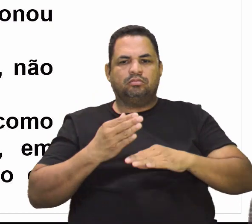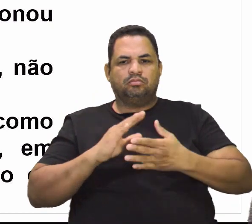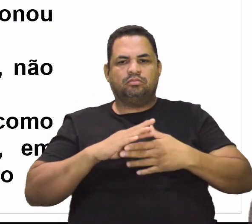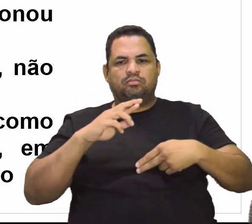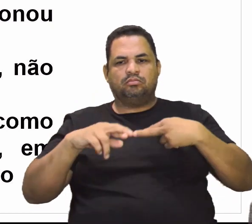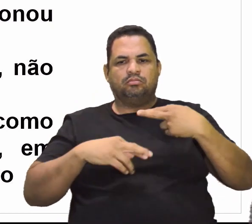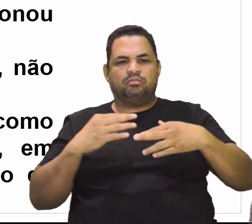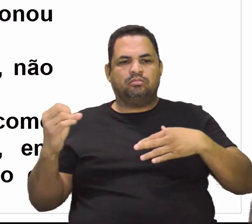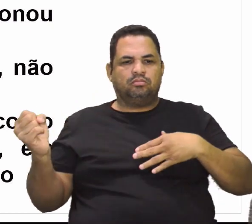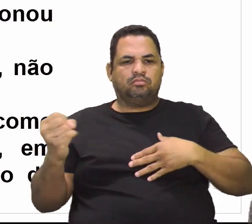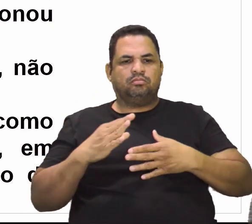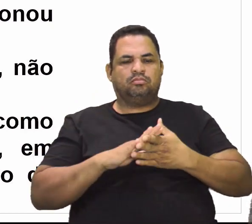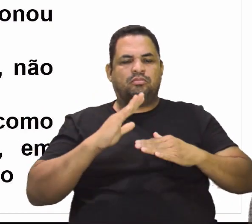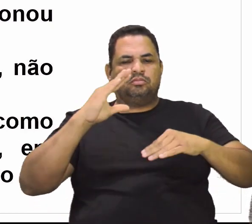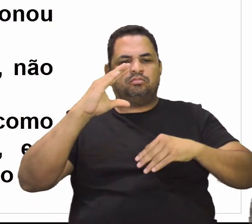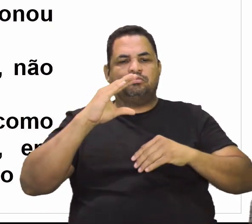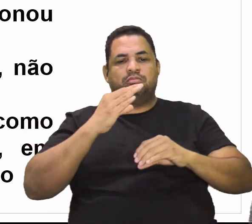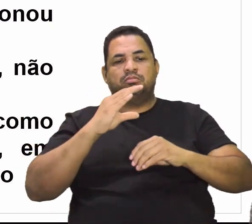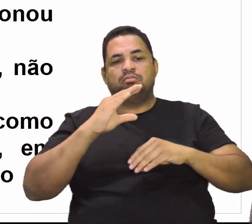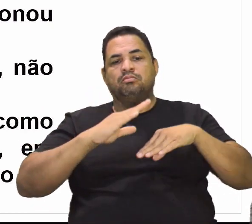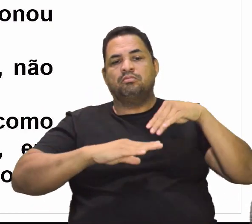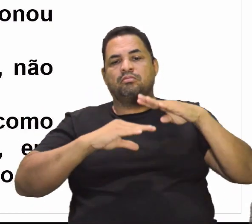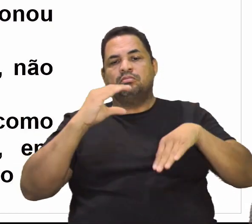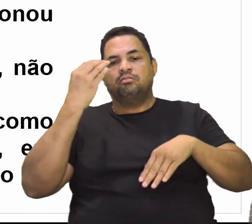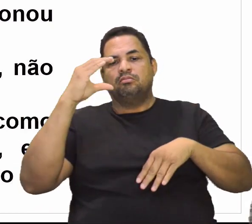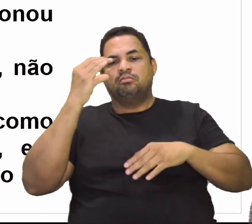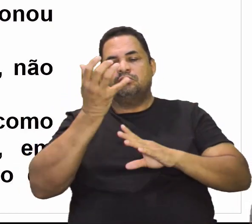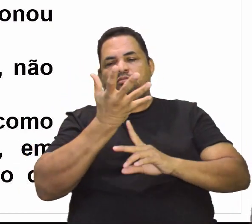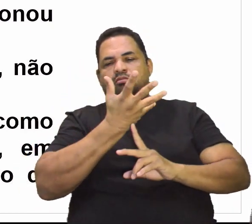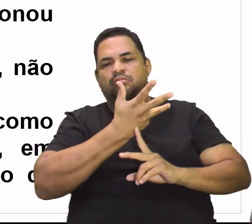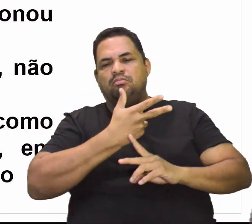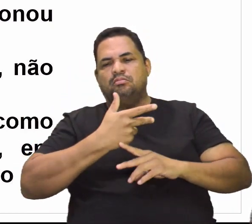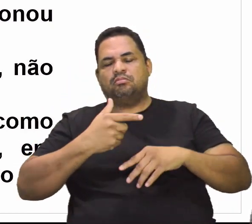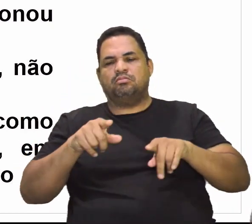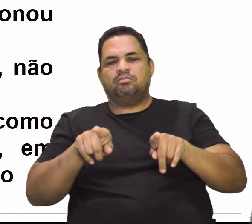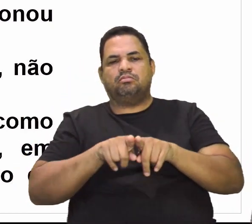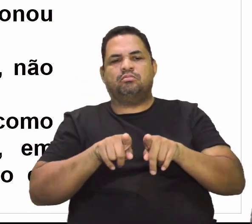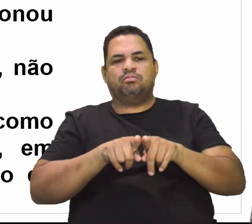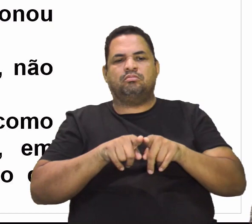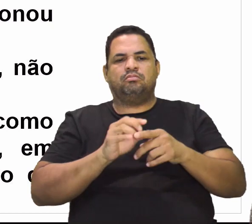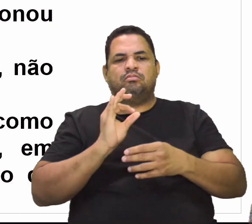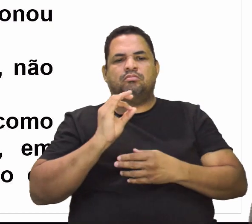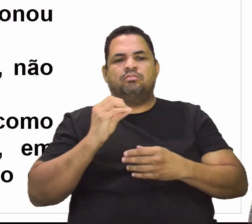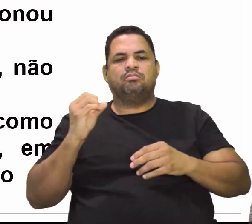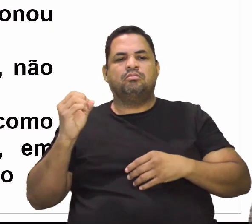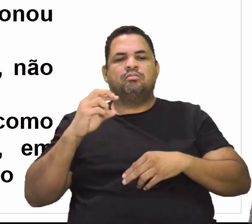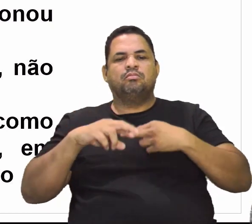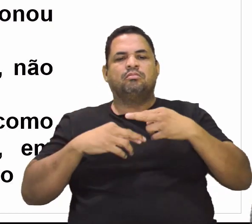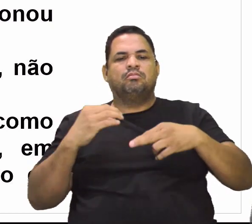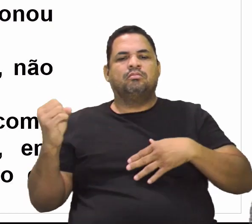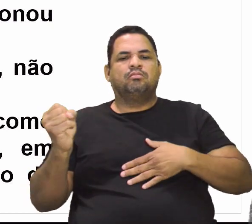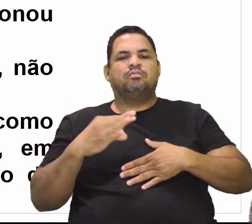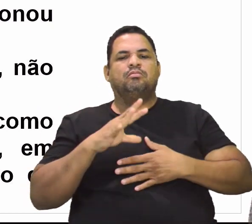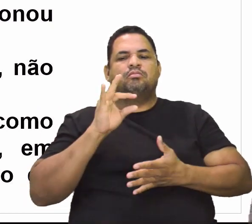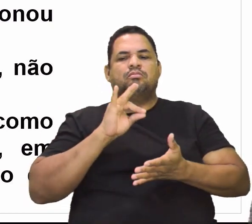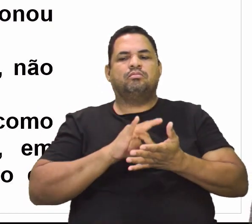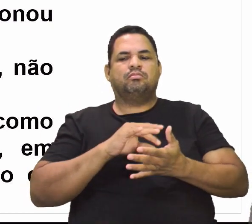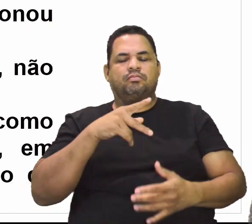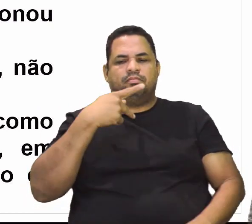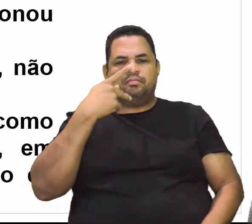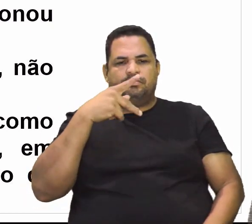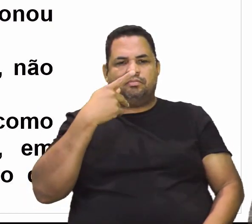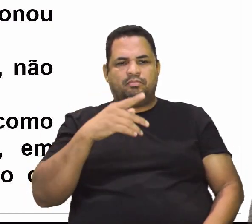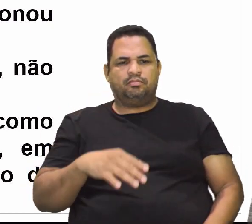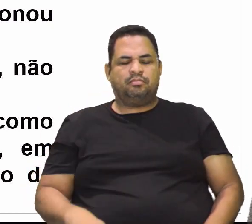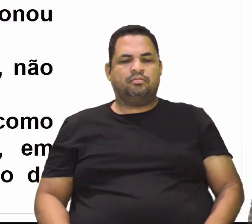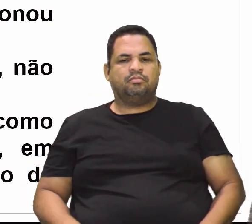um artista. Sobre a arte renascentista, é correto afirmar que, como eu falei para vocês, ele era um cientista